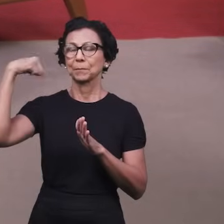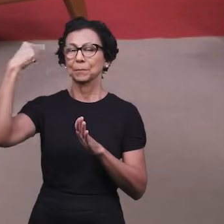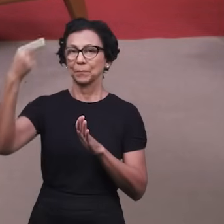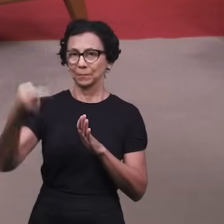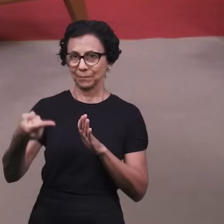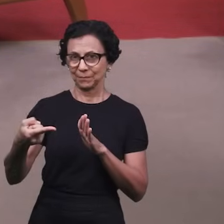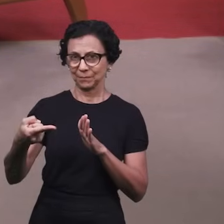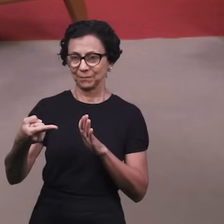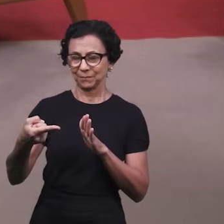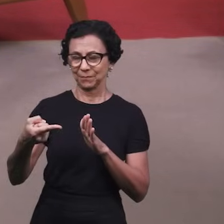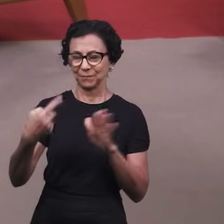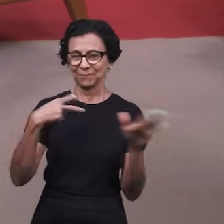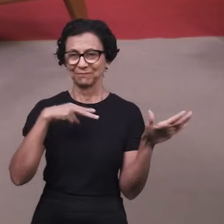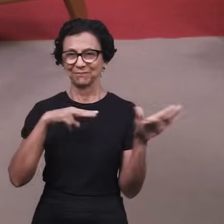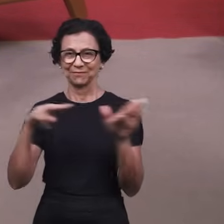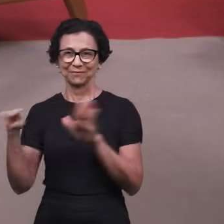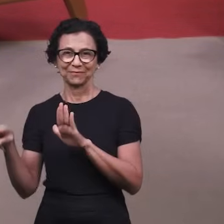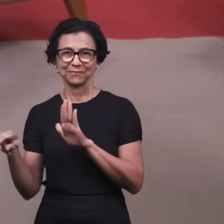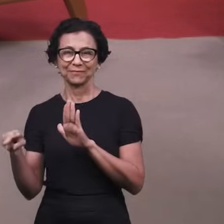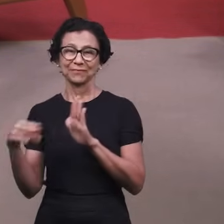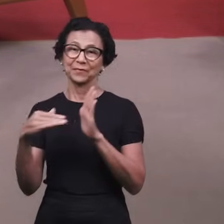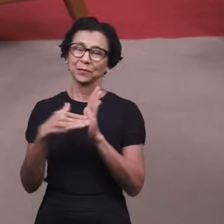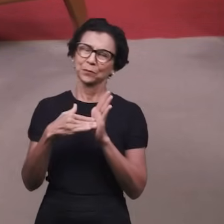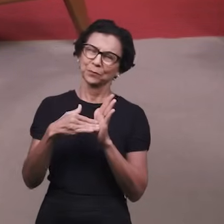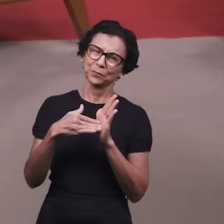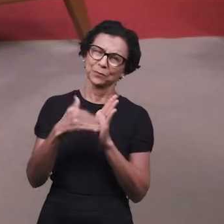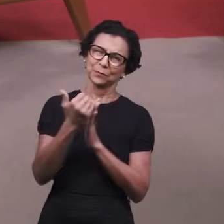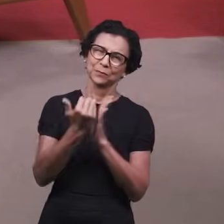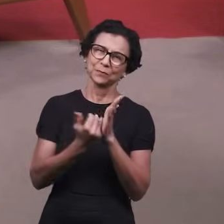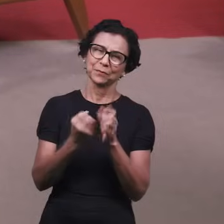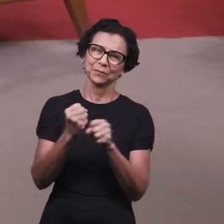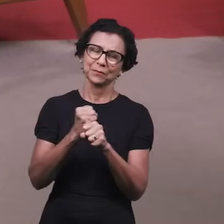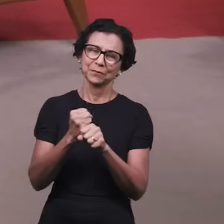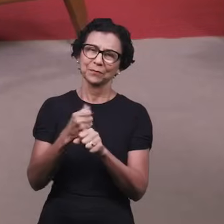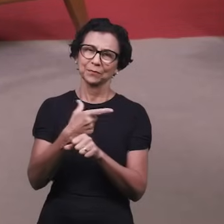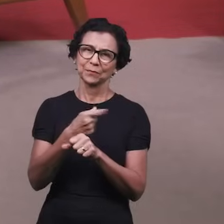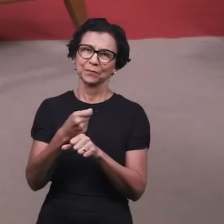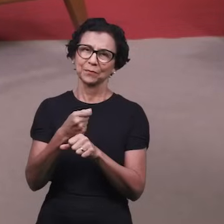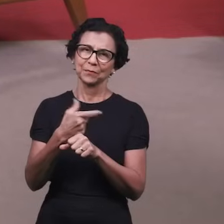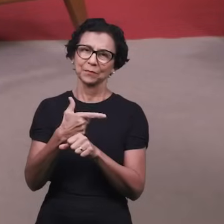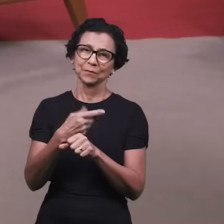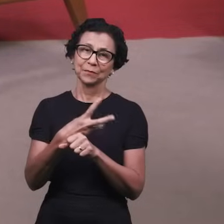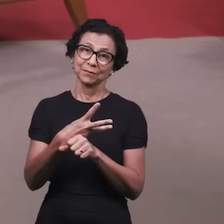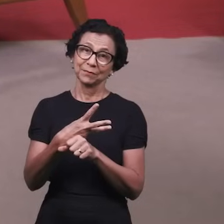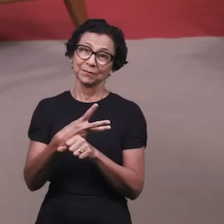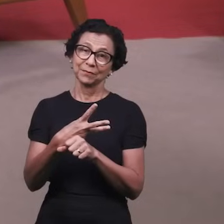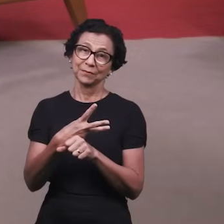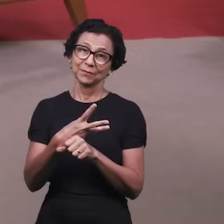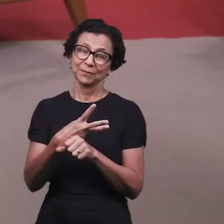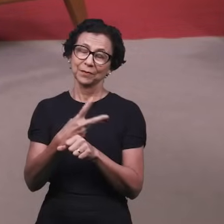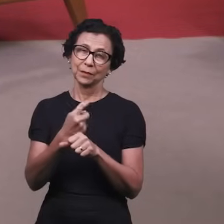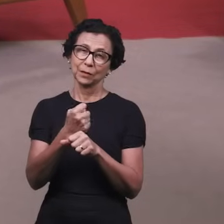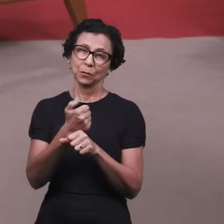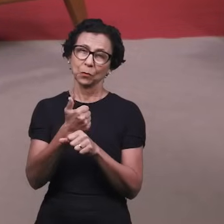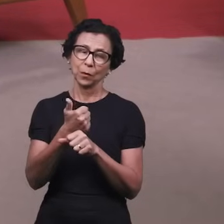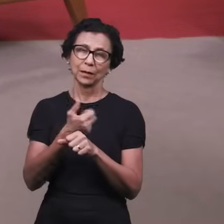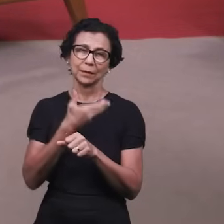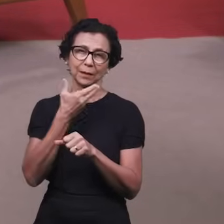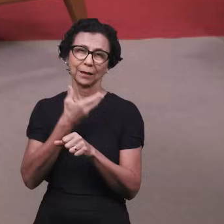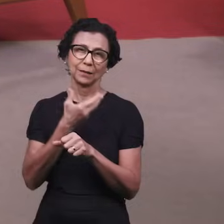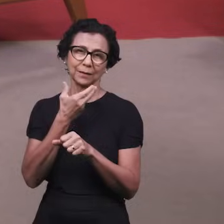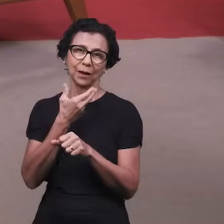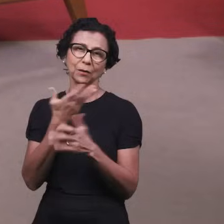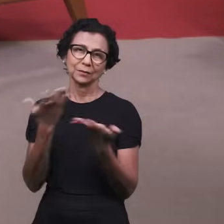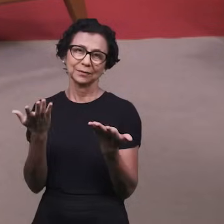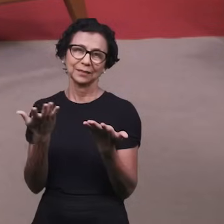está sabendo, e de transmissão no culto de Natal, mas o próximo programa, então, será o